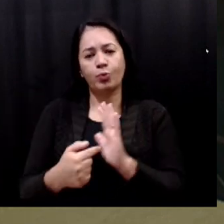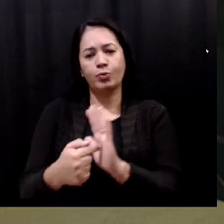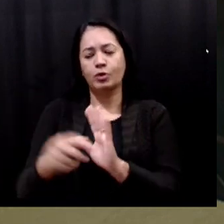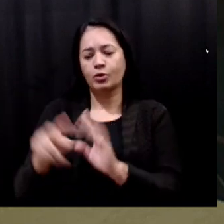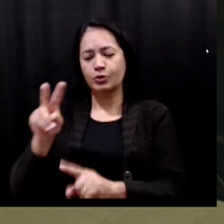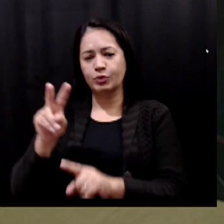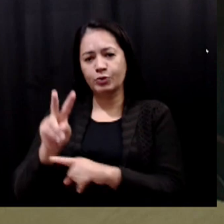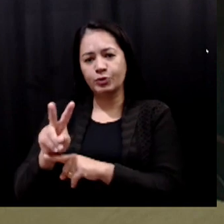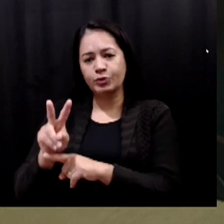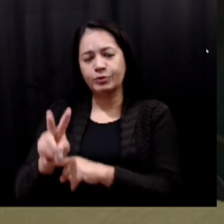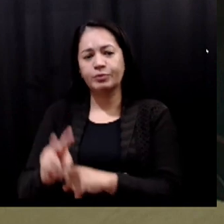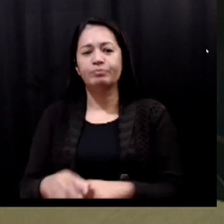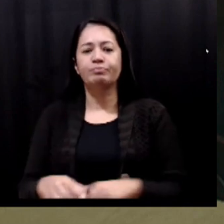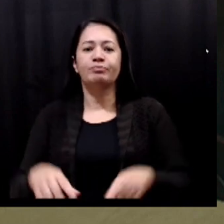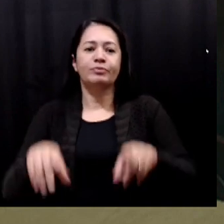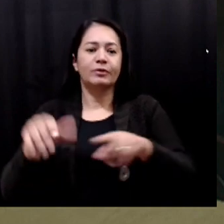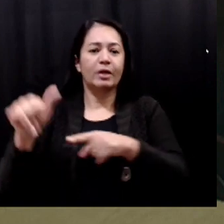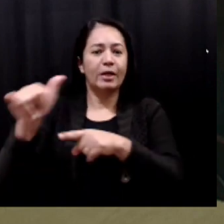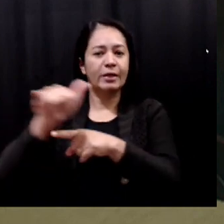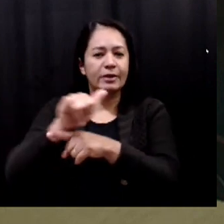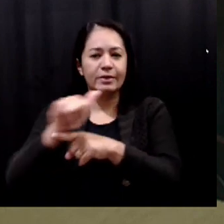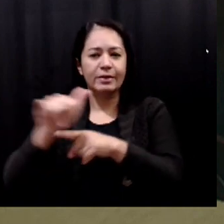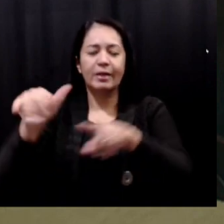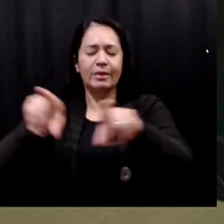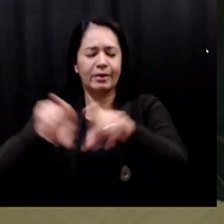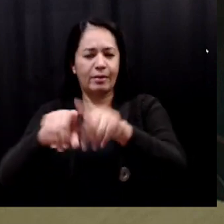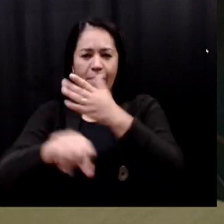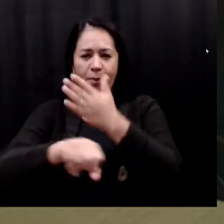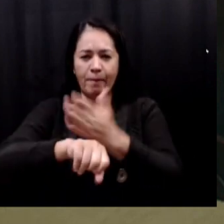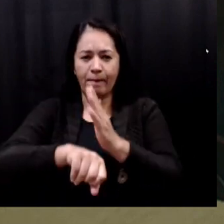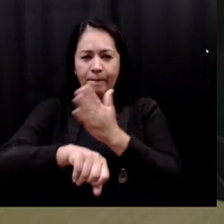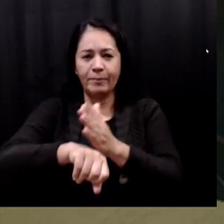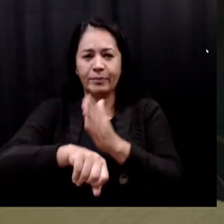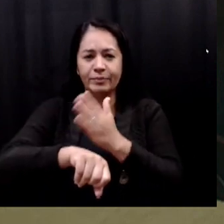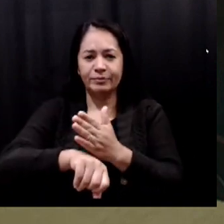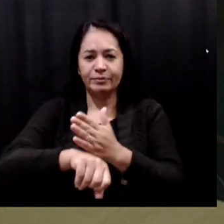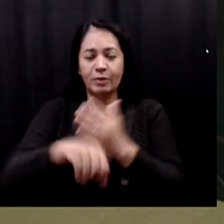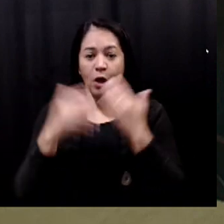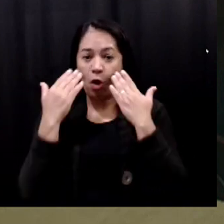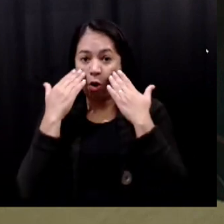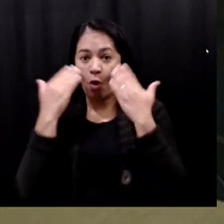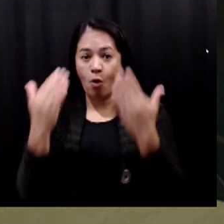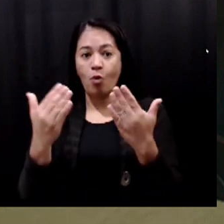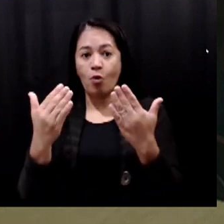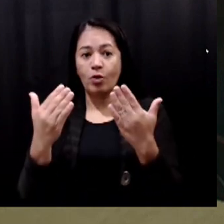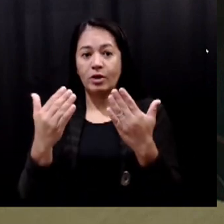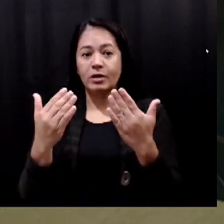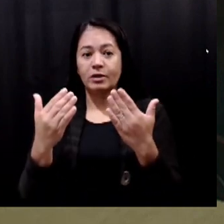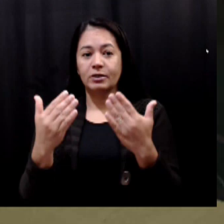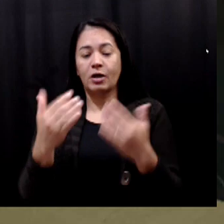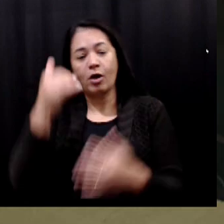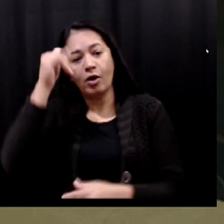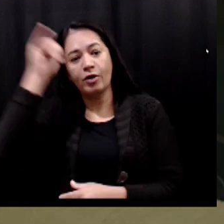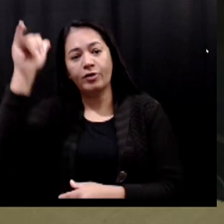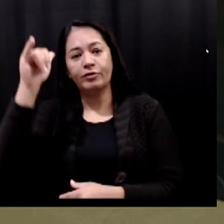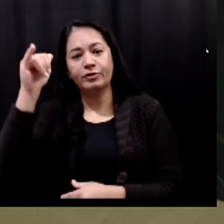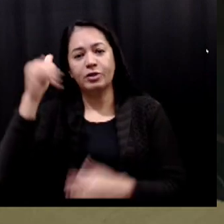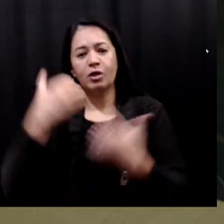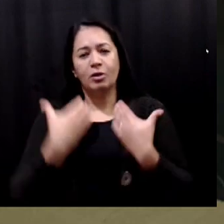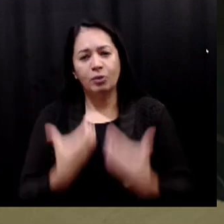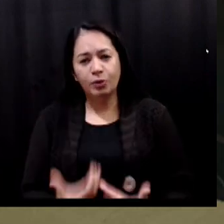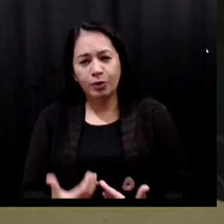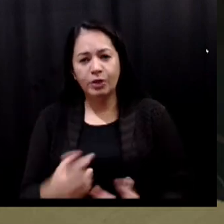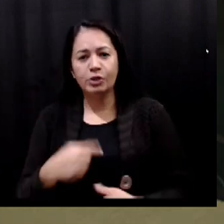de estratégias práticas de enfrentamento e prevenção do esgotamento. Então, a gente vai falar sobre